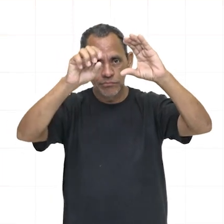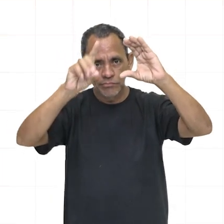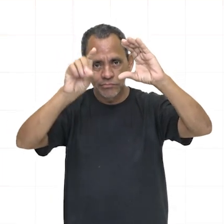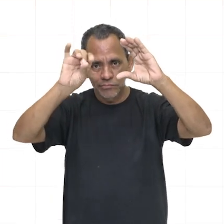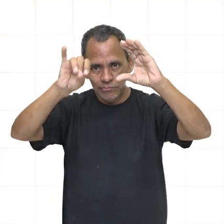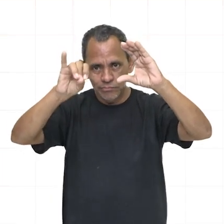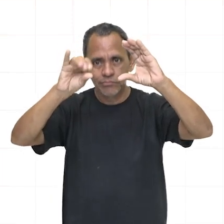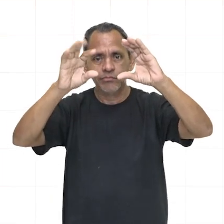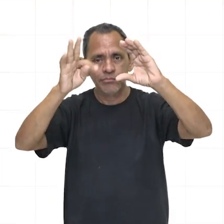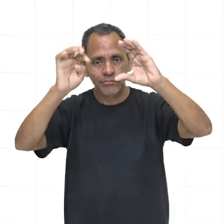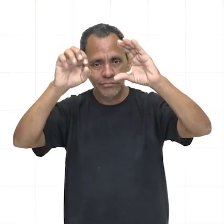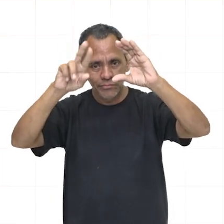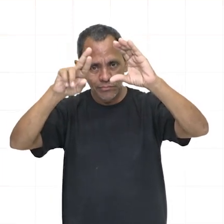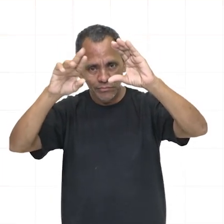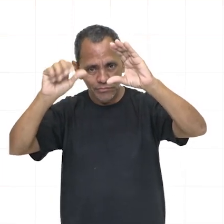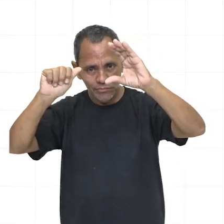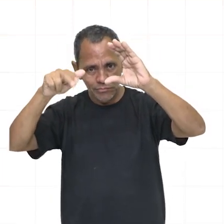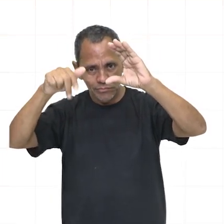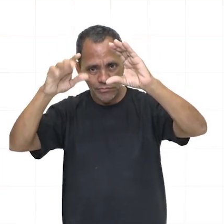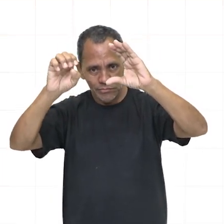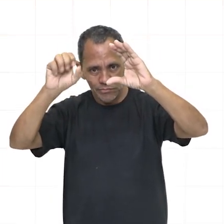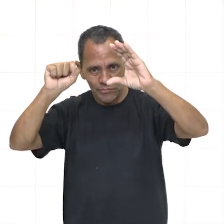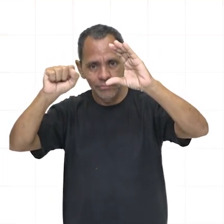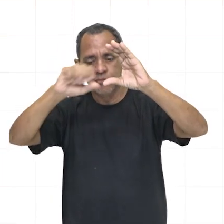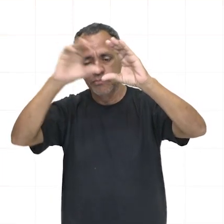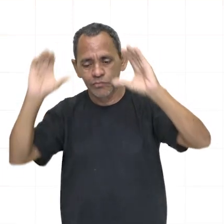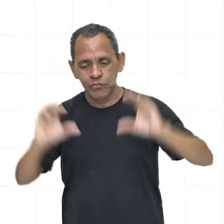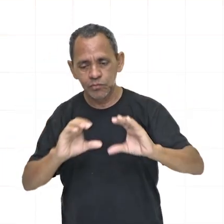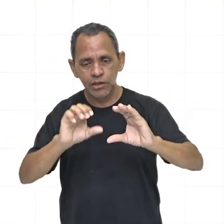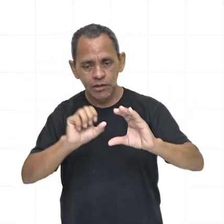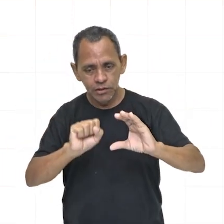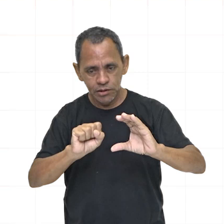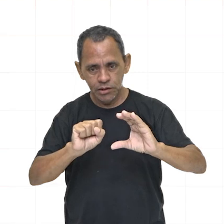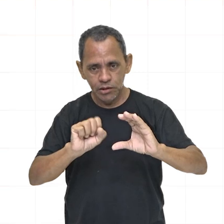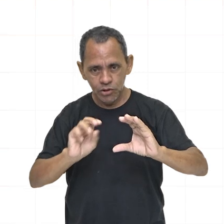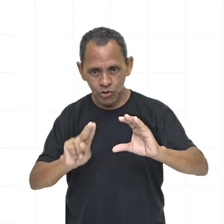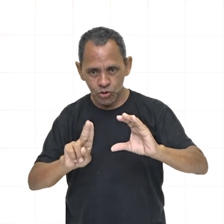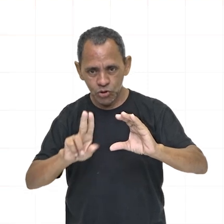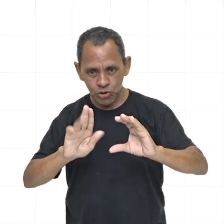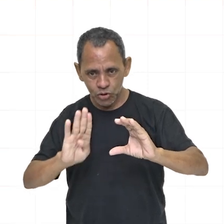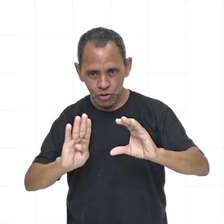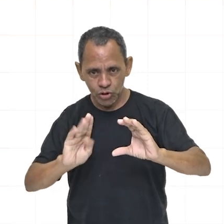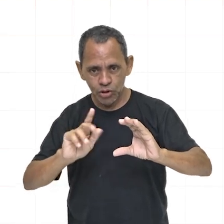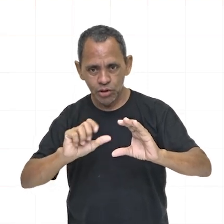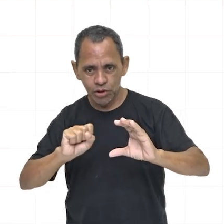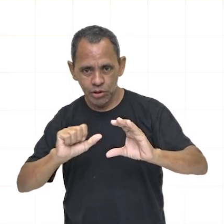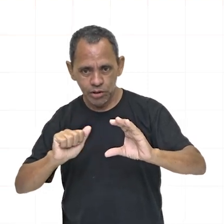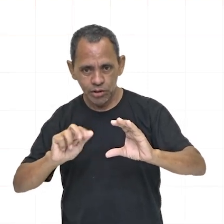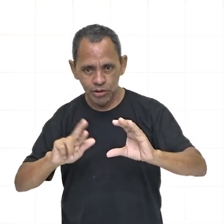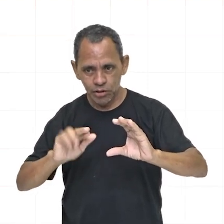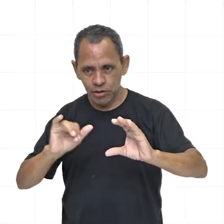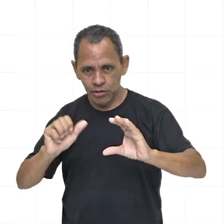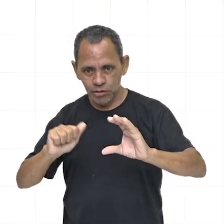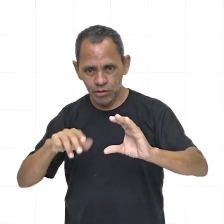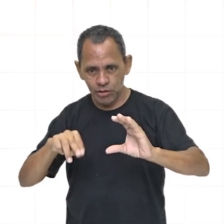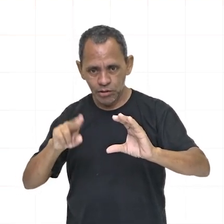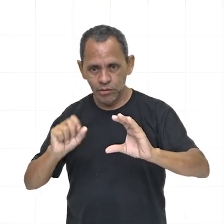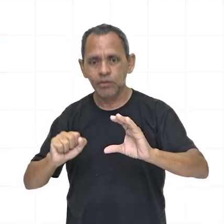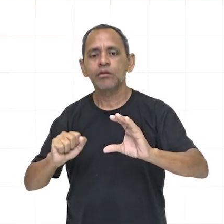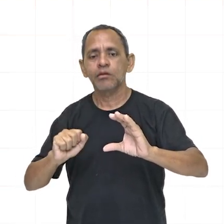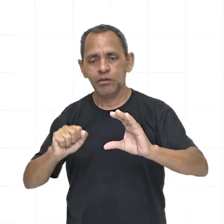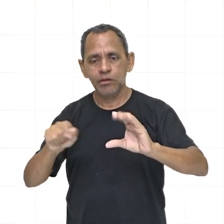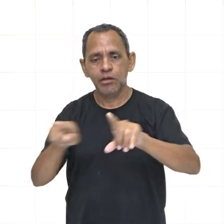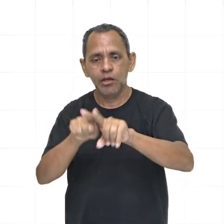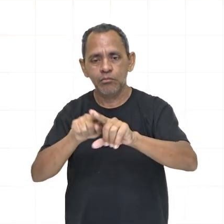a barreira natural do continente. A África Mediterrânea fica acima do deserto do Saara e a Subsaariana abaixo do deserto